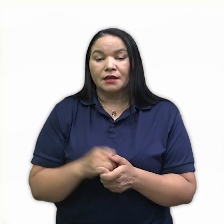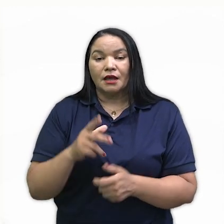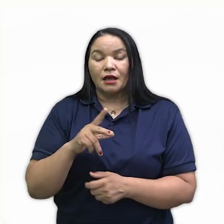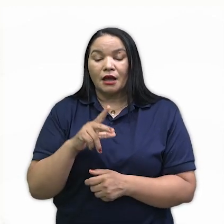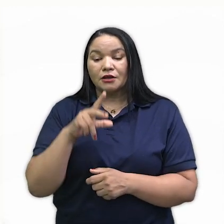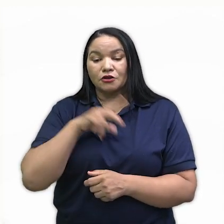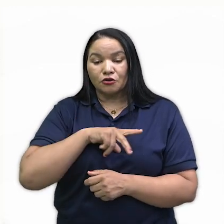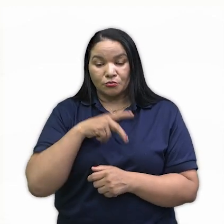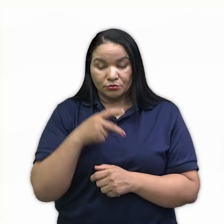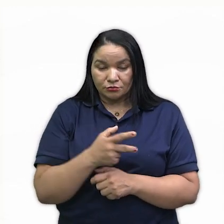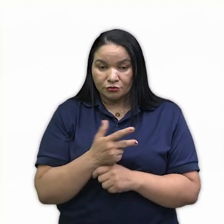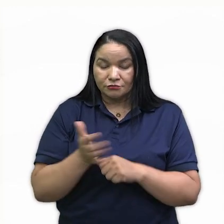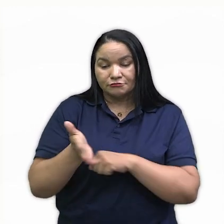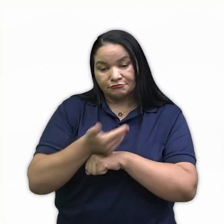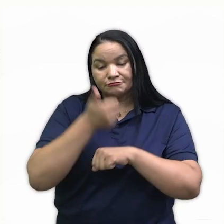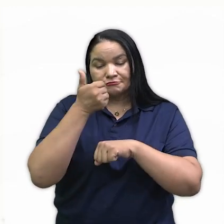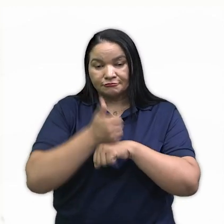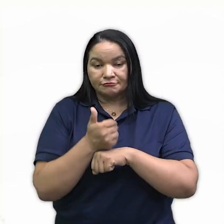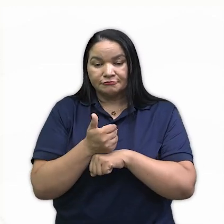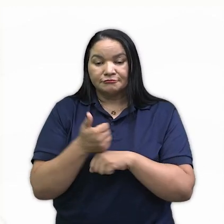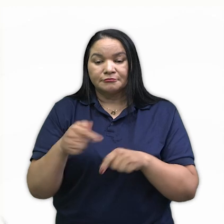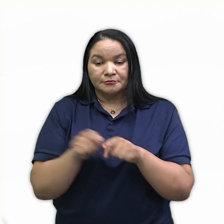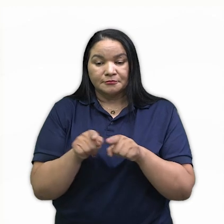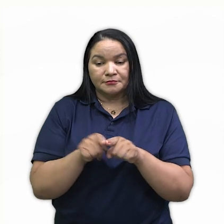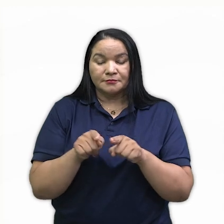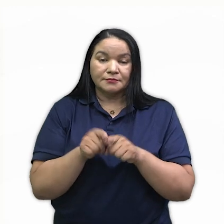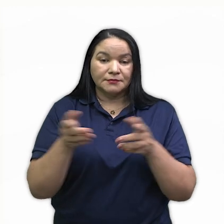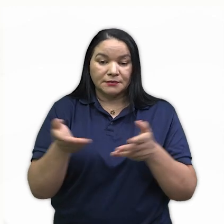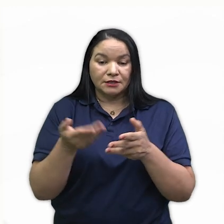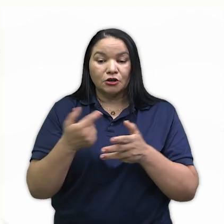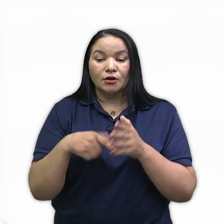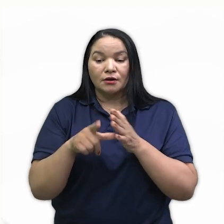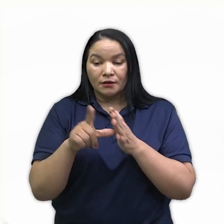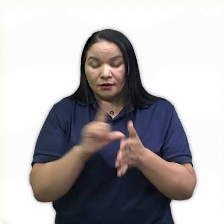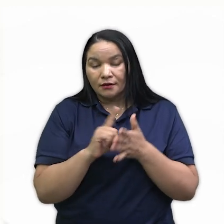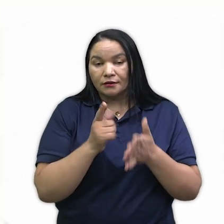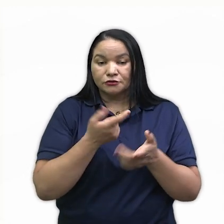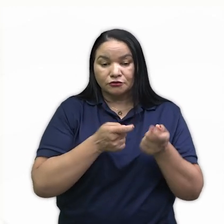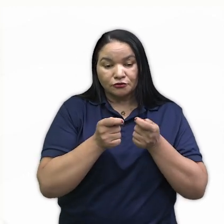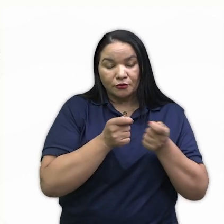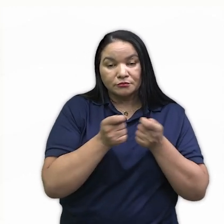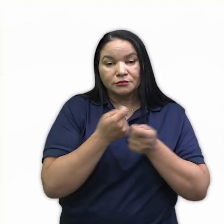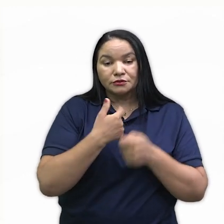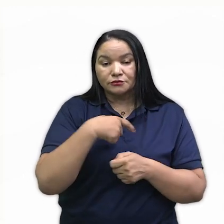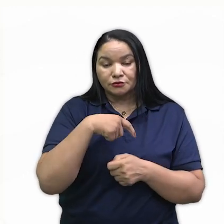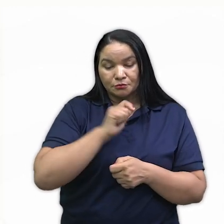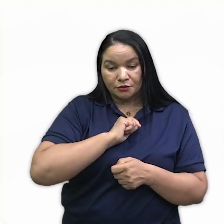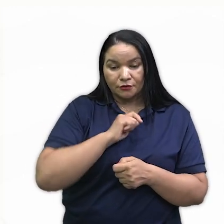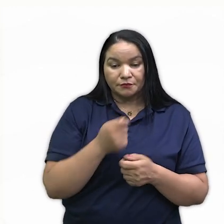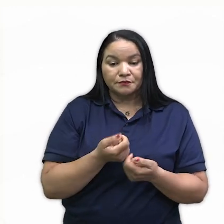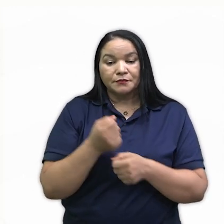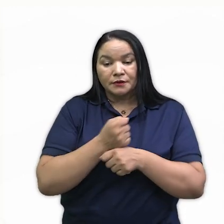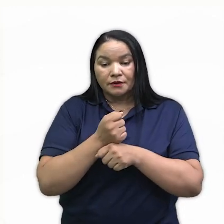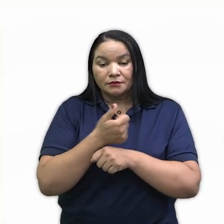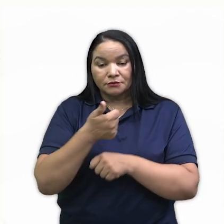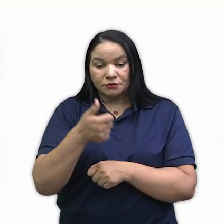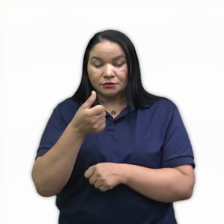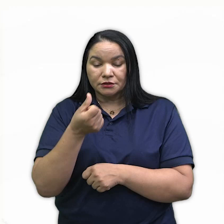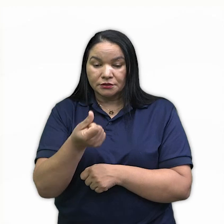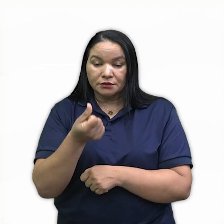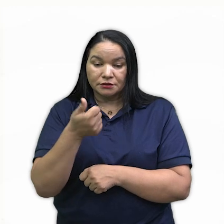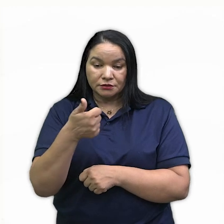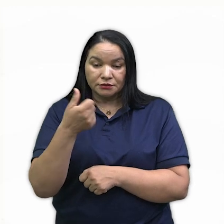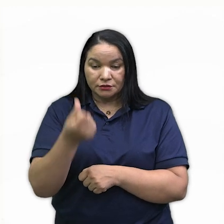fato, colonizaram essa área, inclusive a área que era de domínio espanhol. Em 1616, sob o comando